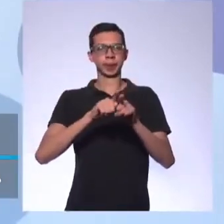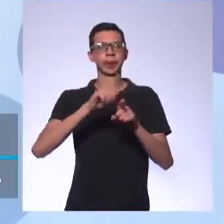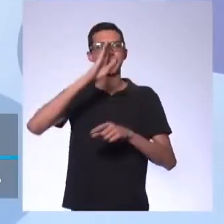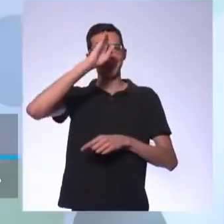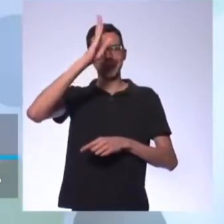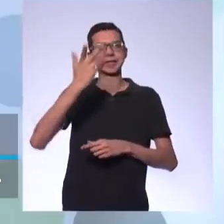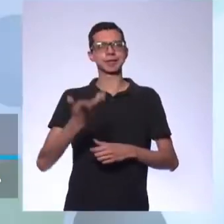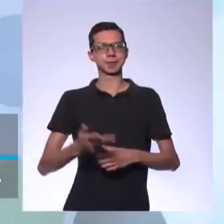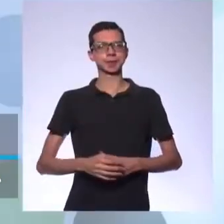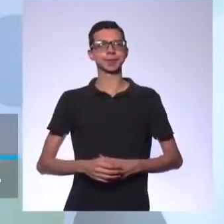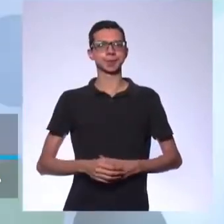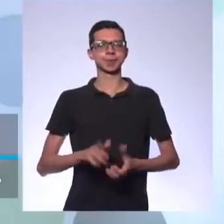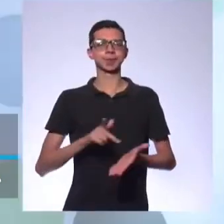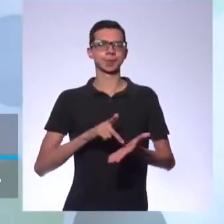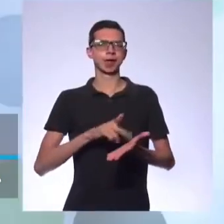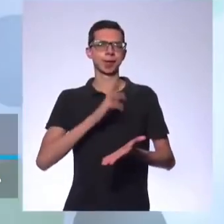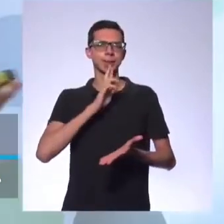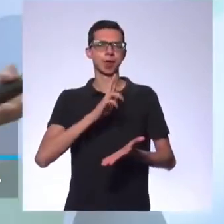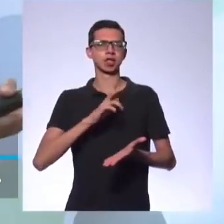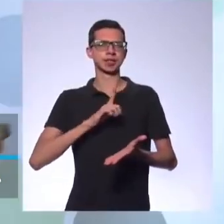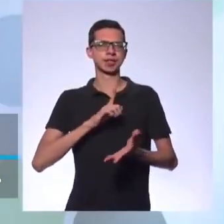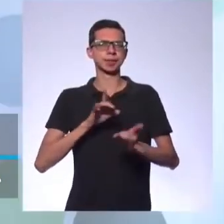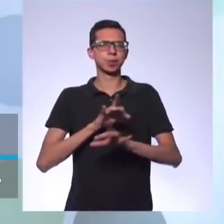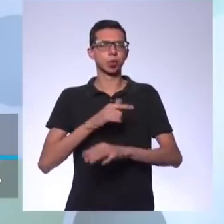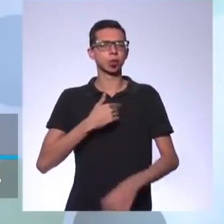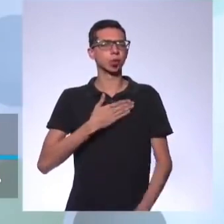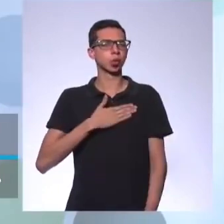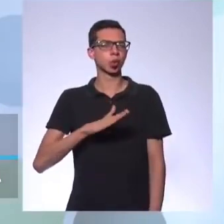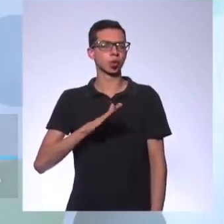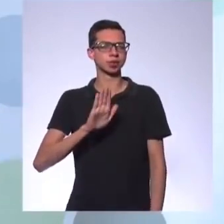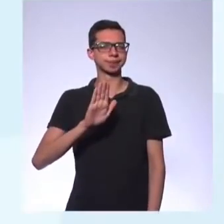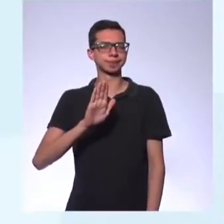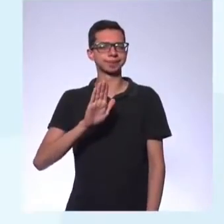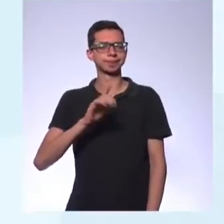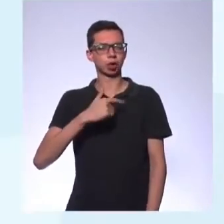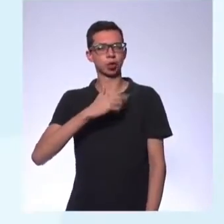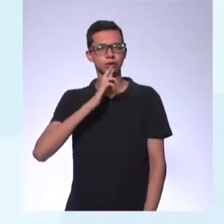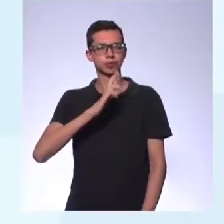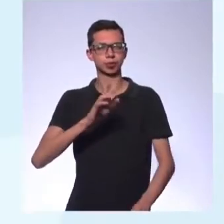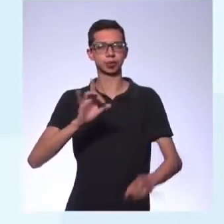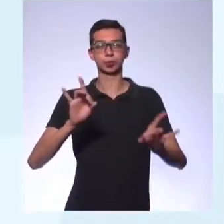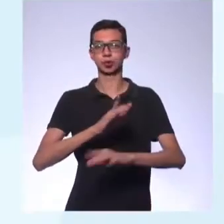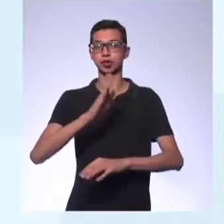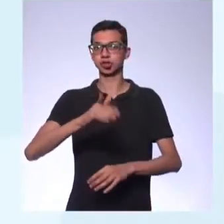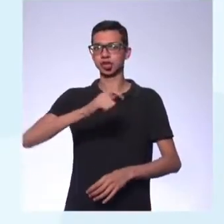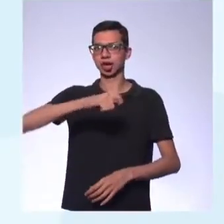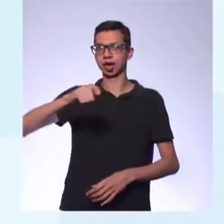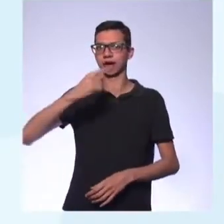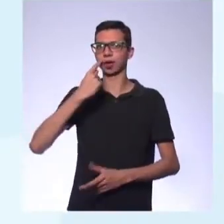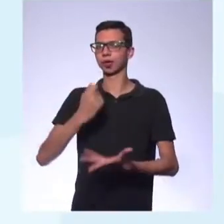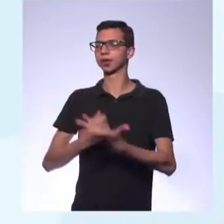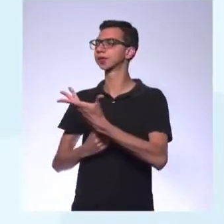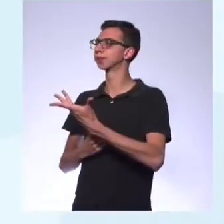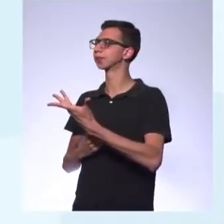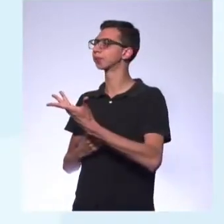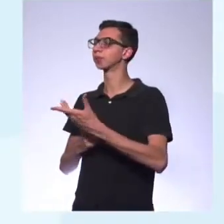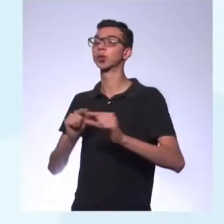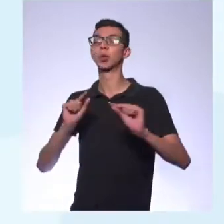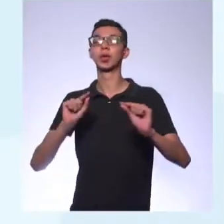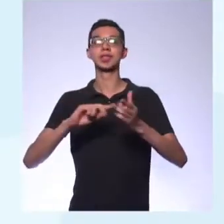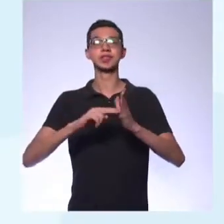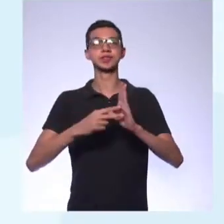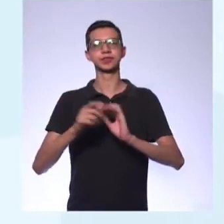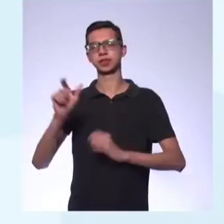eu trouxe até uma respostinha pronta. Eu não gosto muito de fazer isso, mas eu gostei dela, mas eu trago uma resposta pronta, na tela. O que significa ser personagem principal do texto